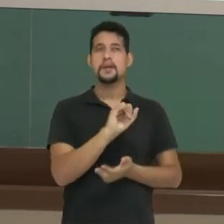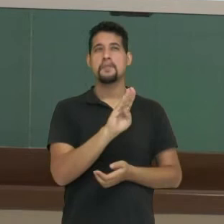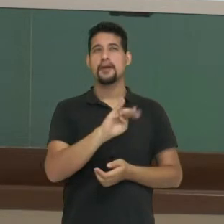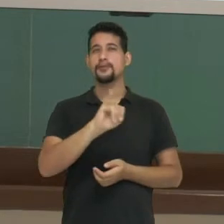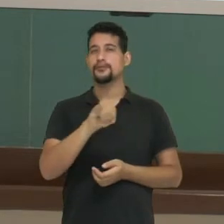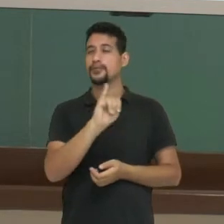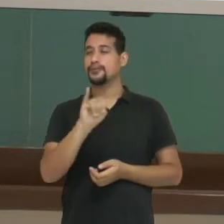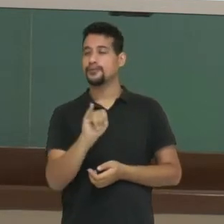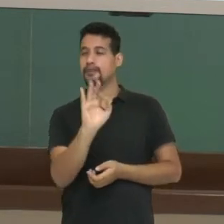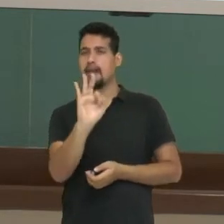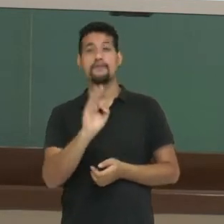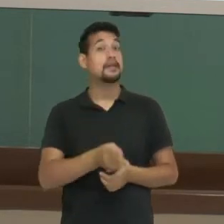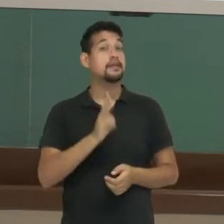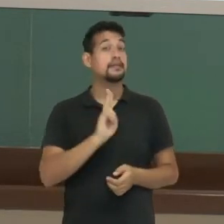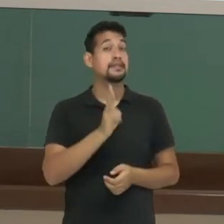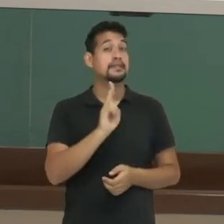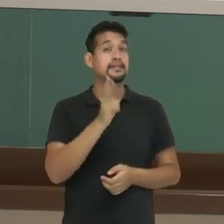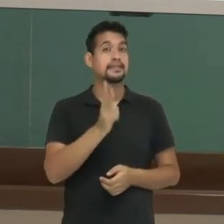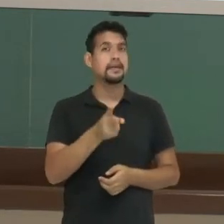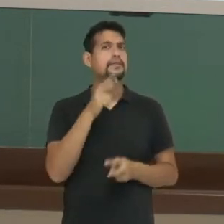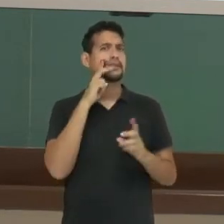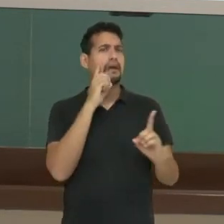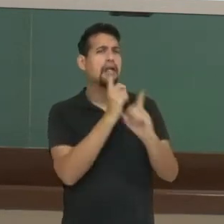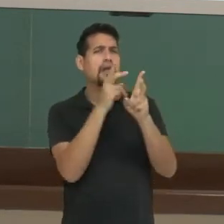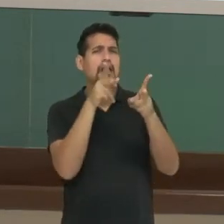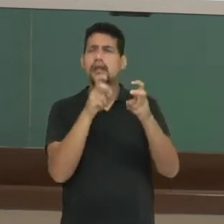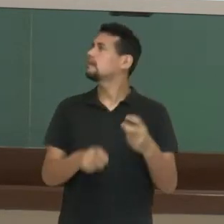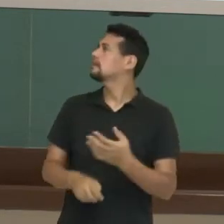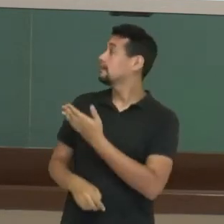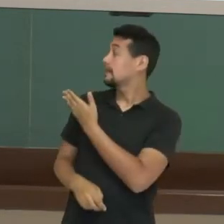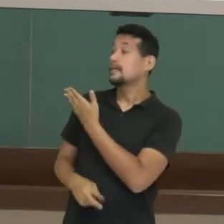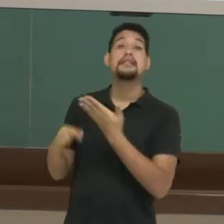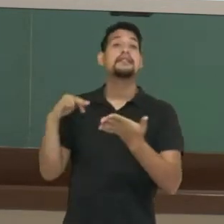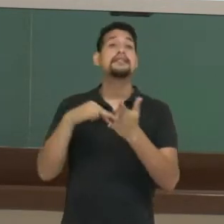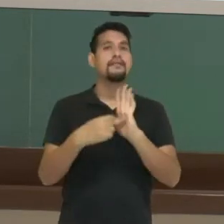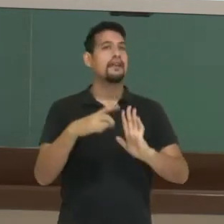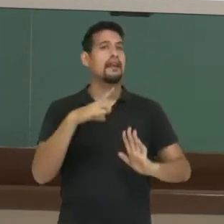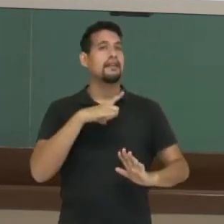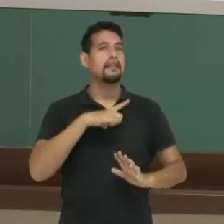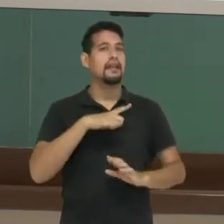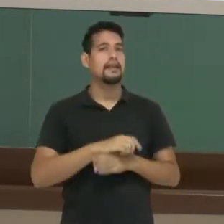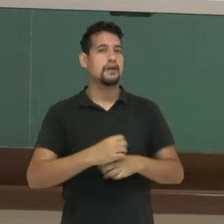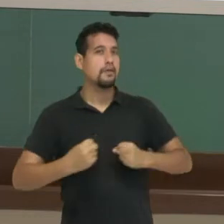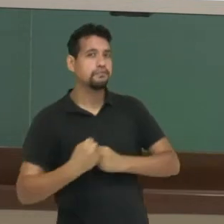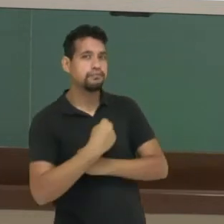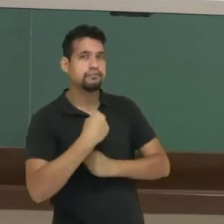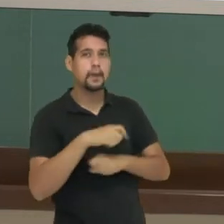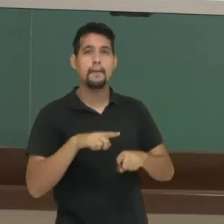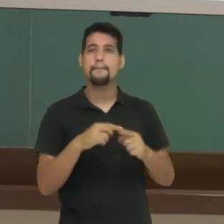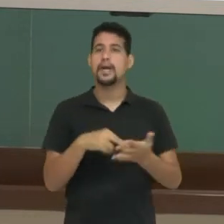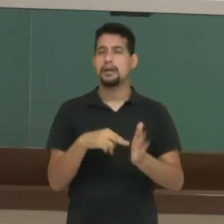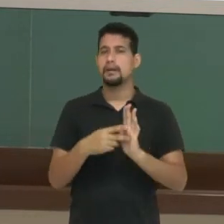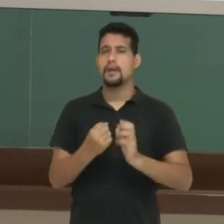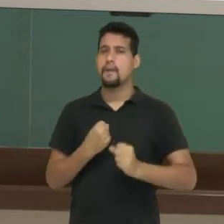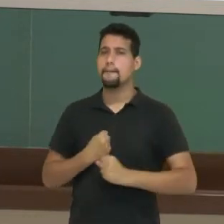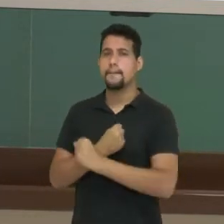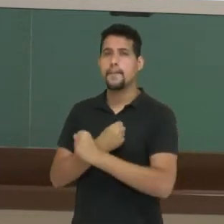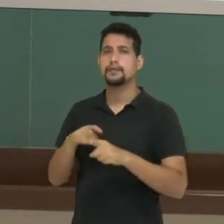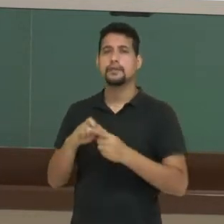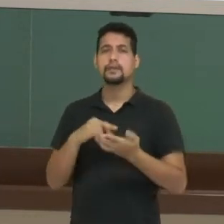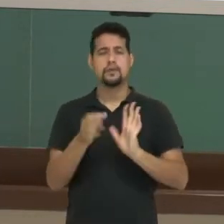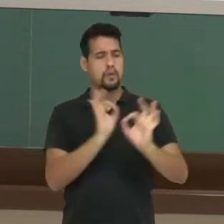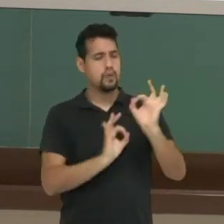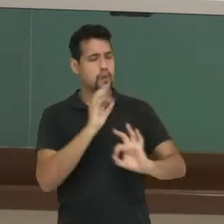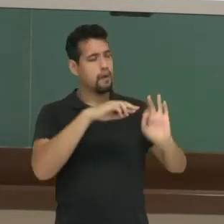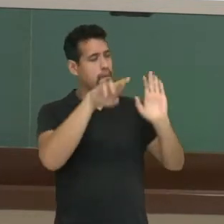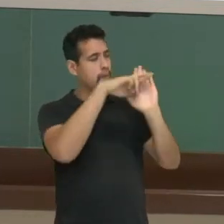vocês observarem estes símbolos, saibam que existe uma federação que regulamenta,